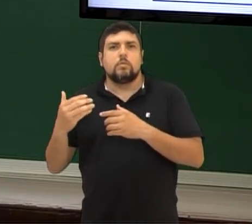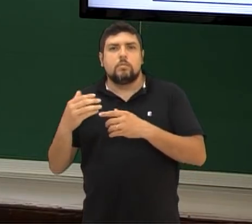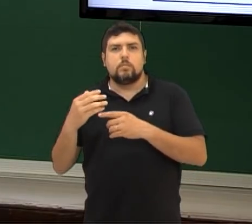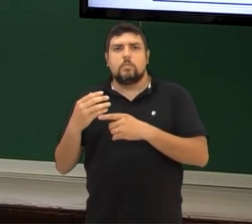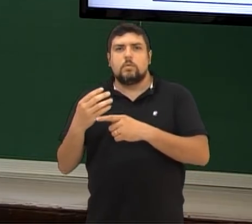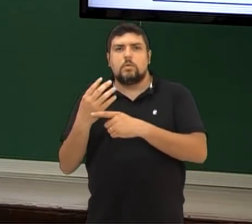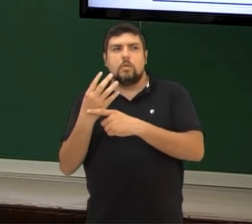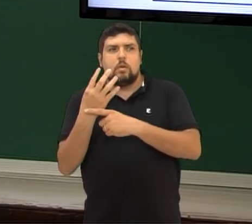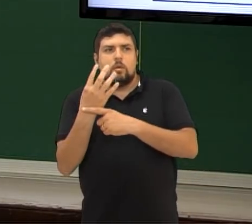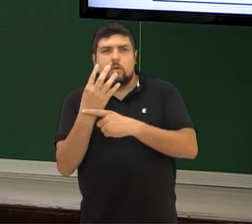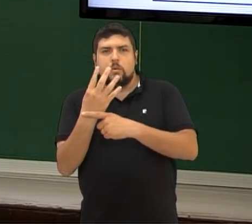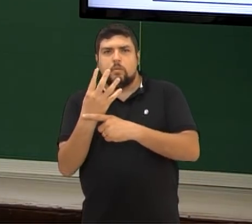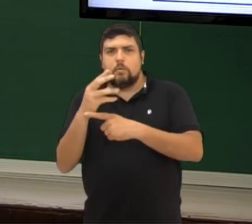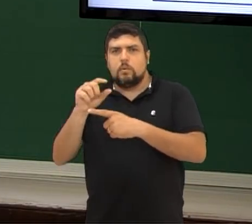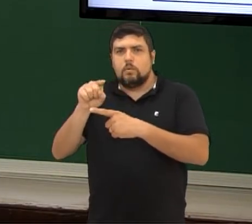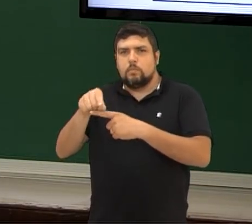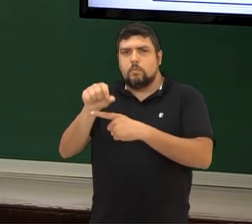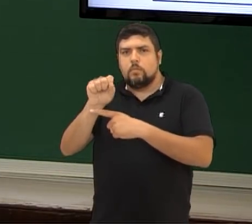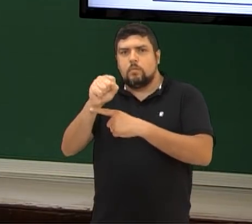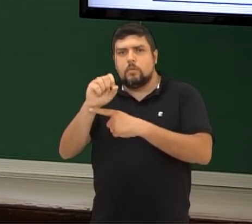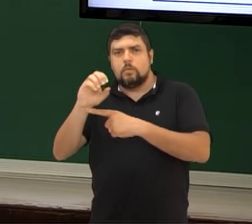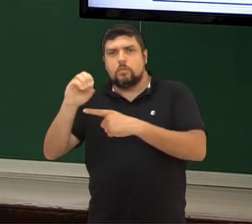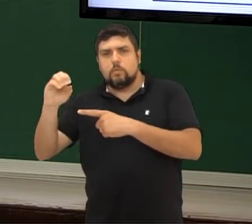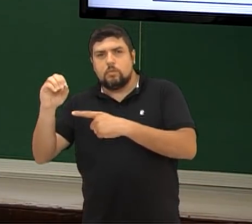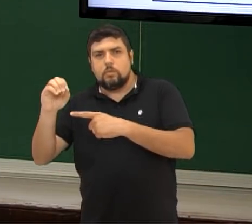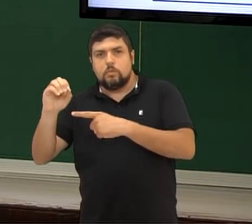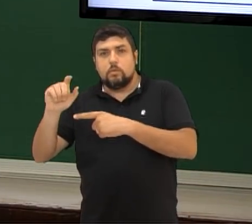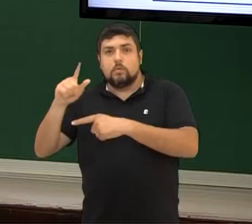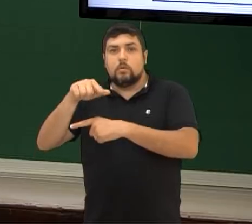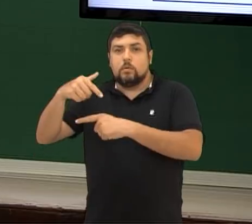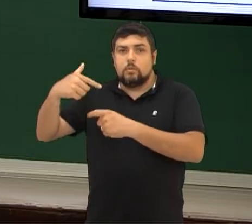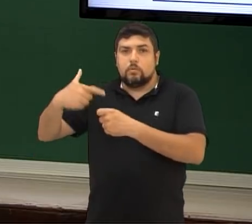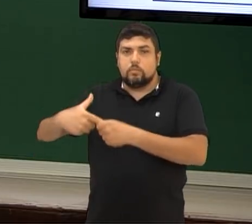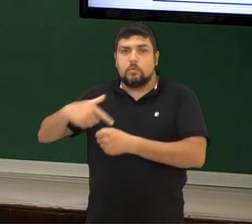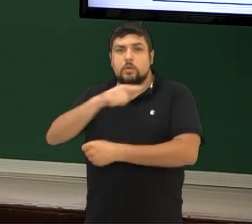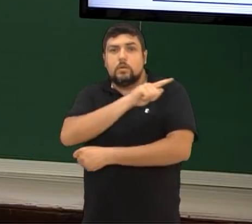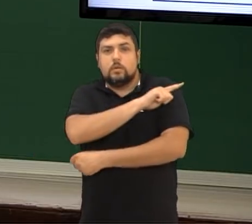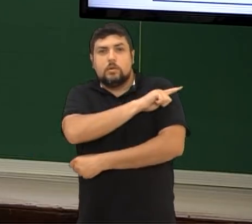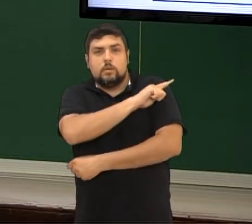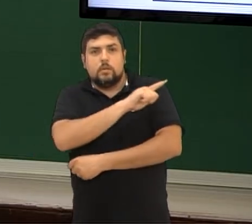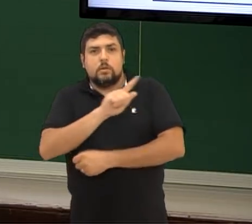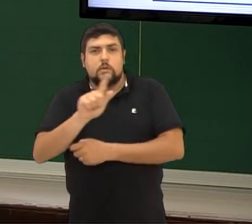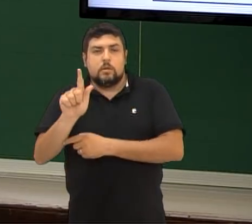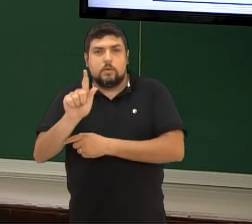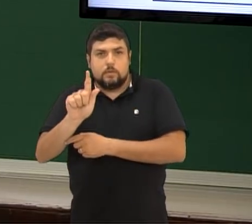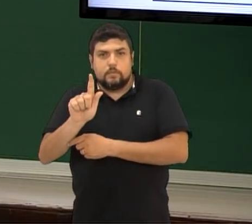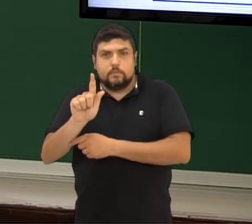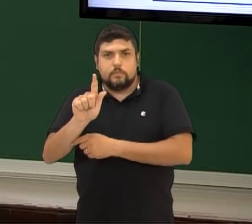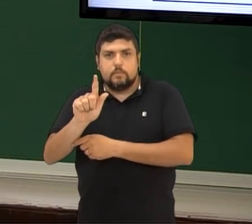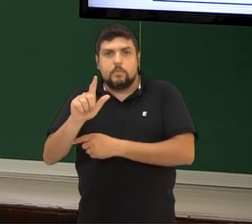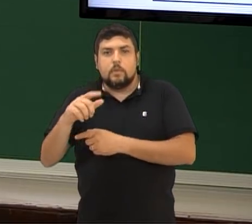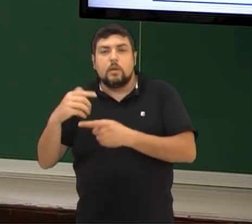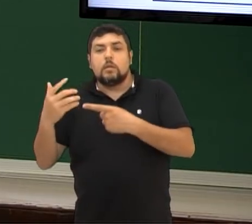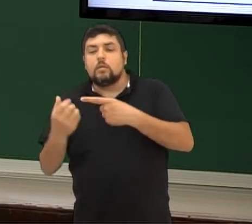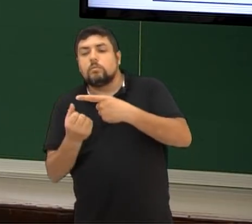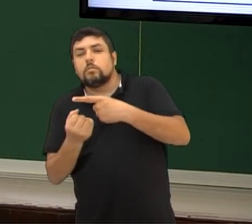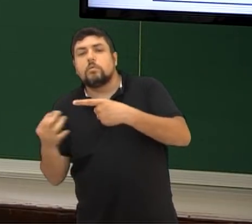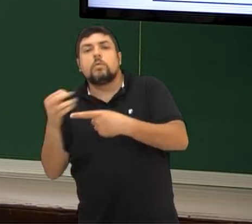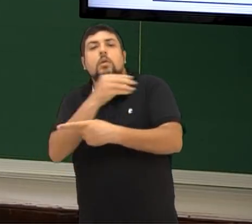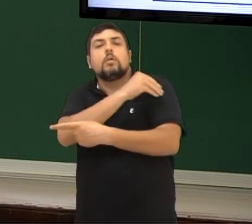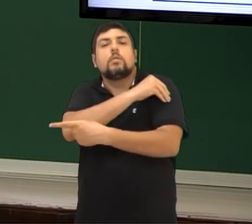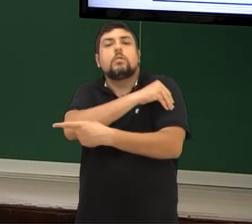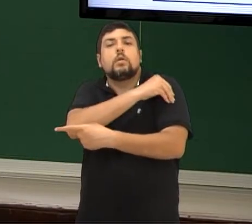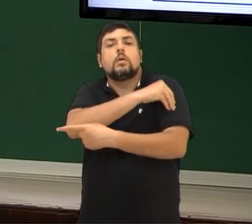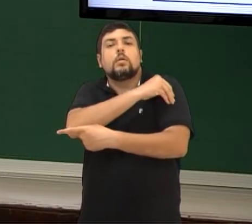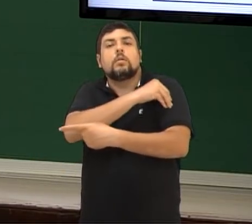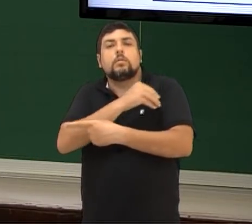de gasolina. E ele quer saber quantos litros de álcool. Então, você vai separar as informações que são